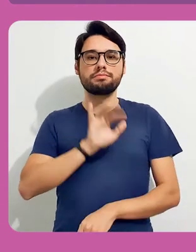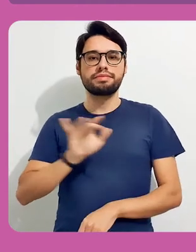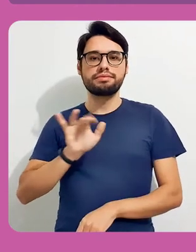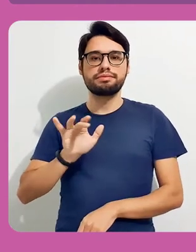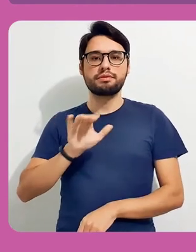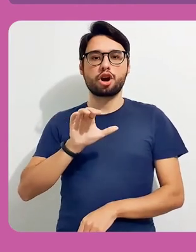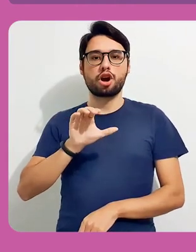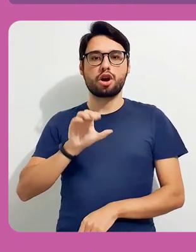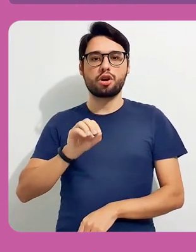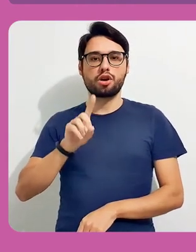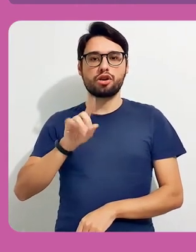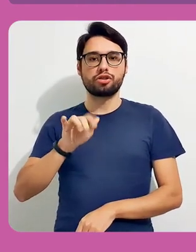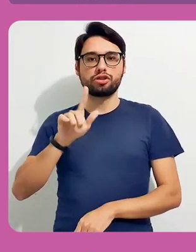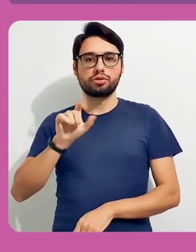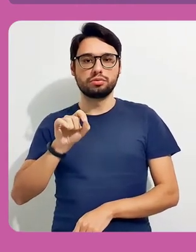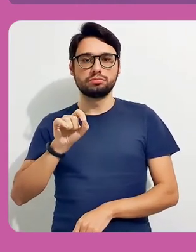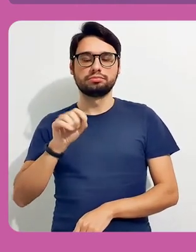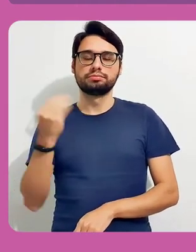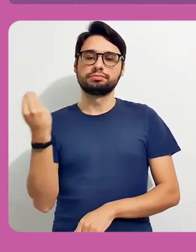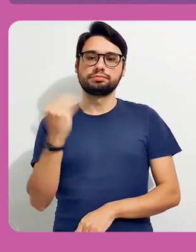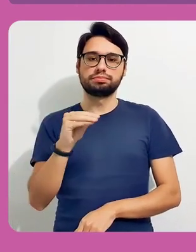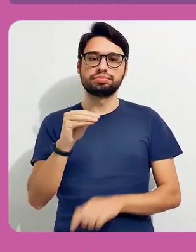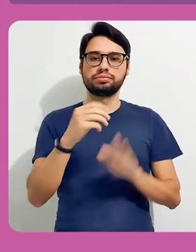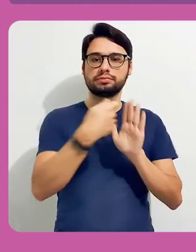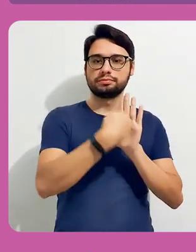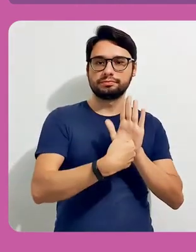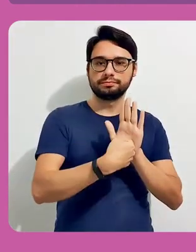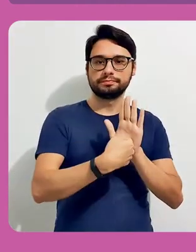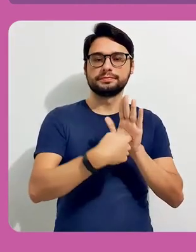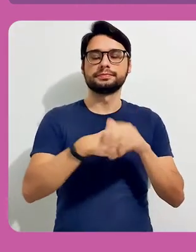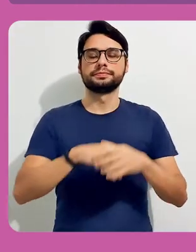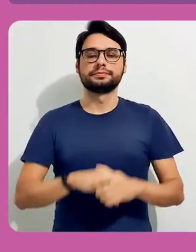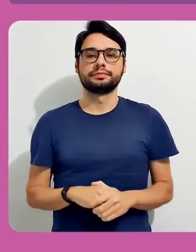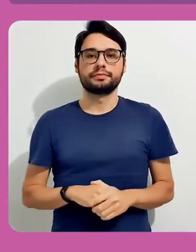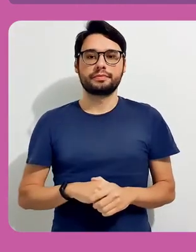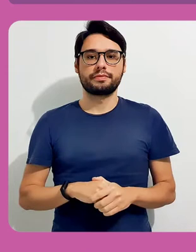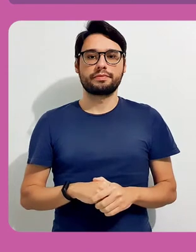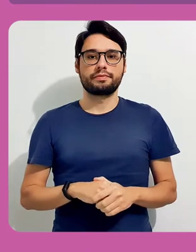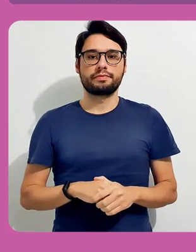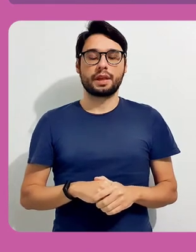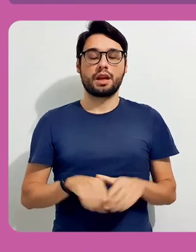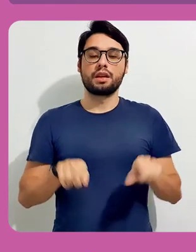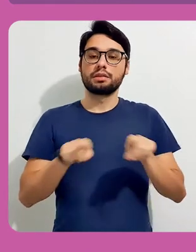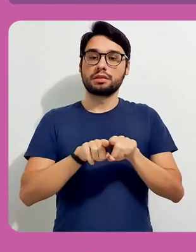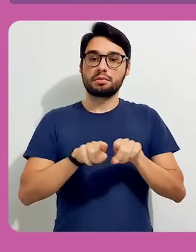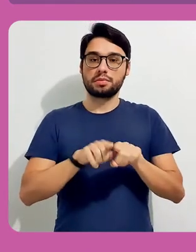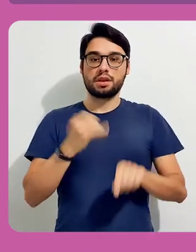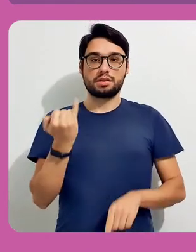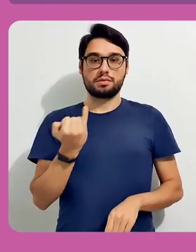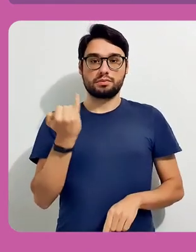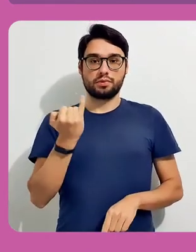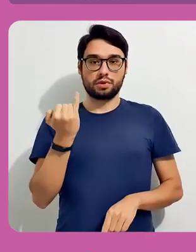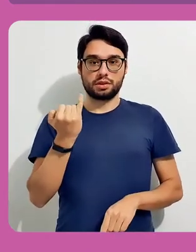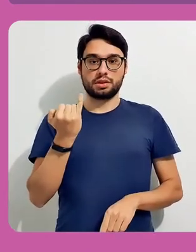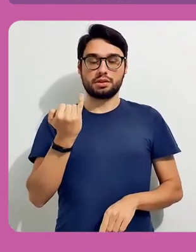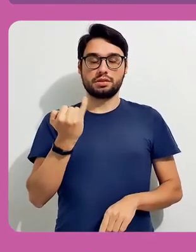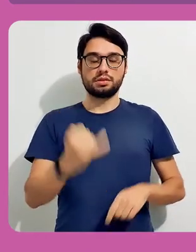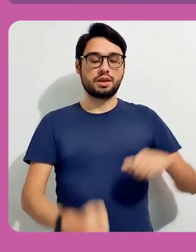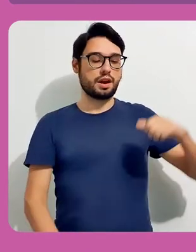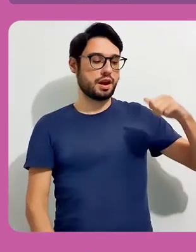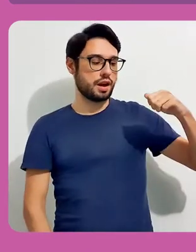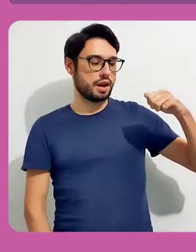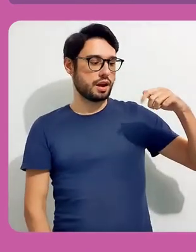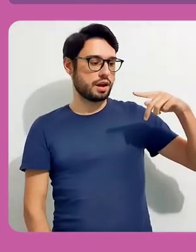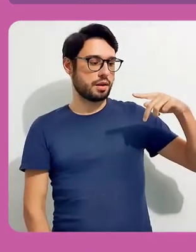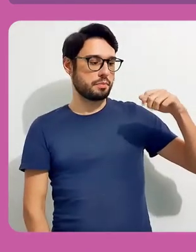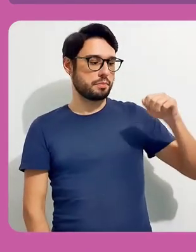Importante que essa configuração aqui da aparência que mostra como que essa